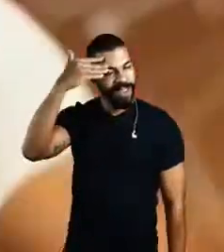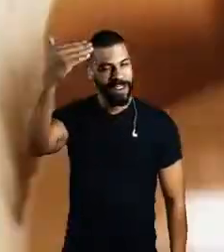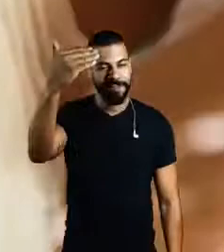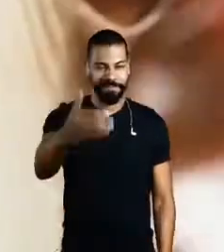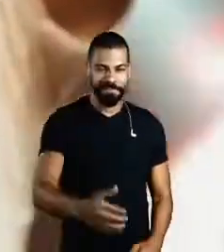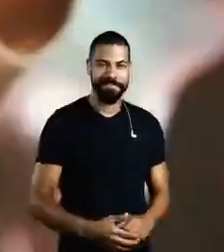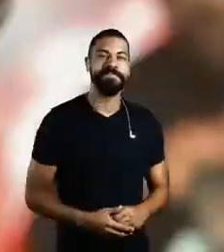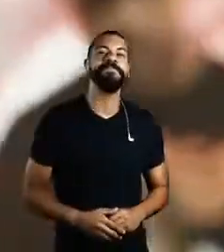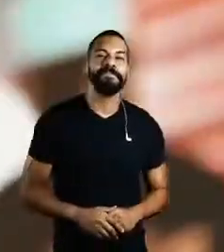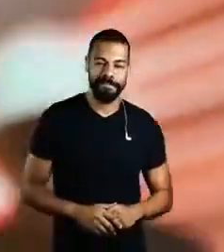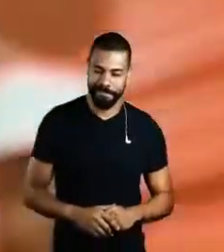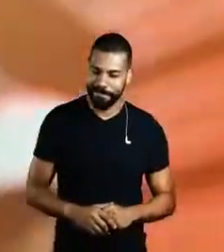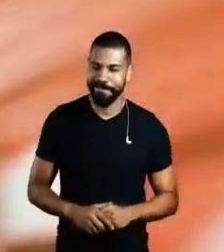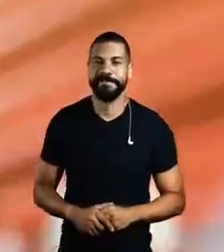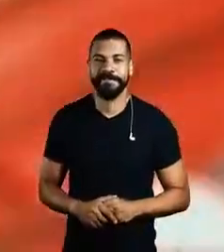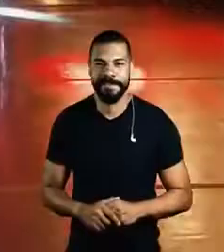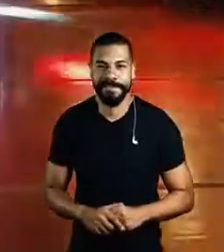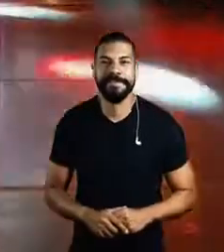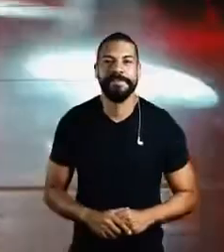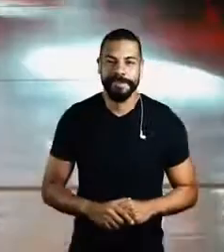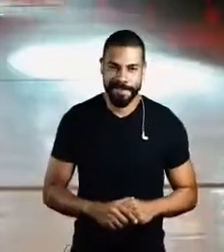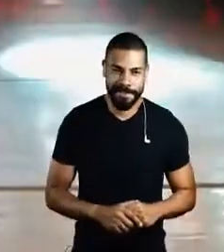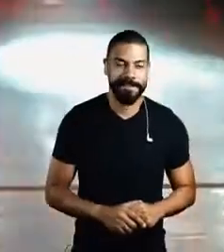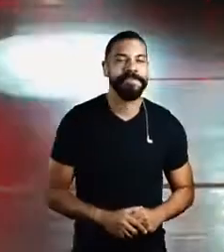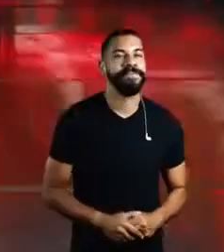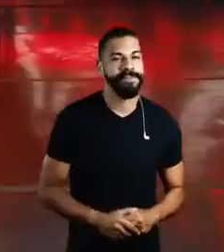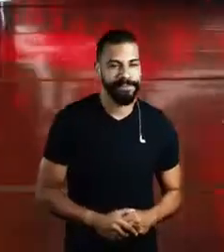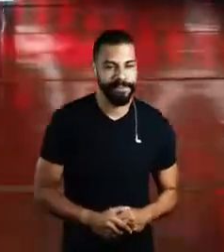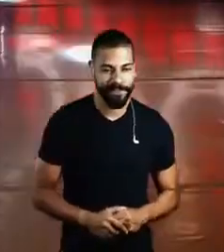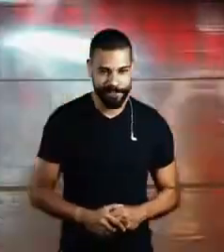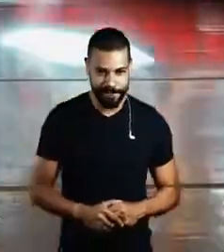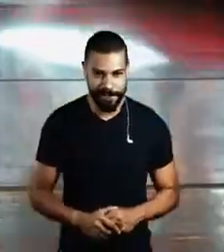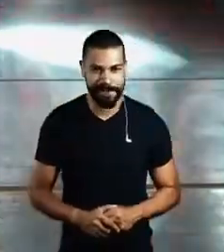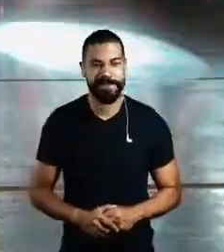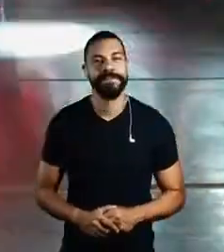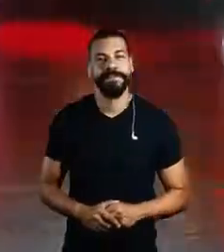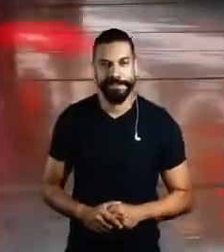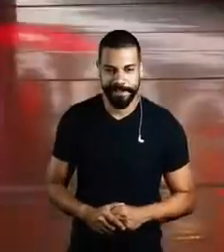Ei, ei, ei,